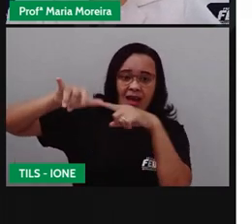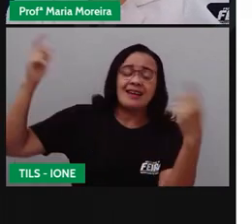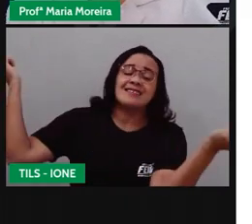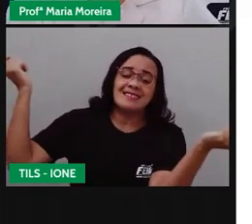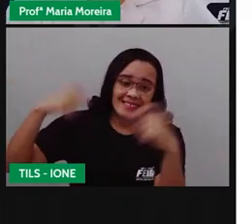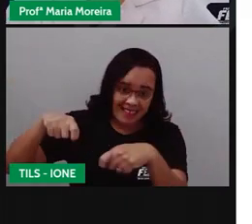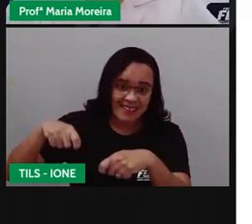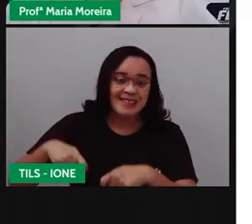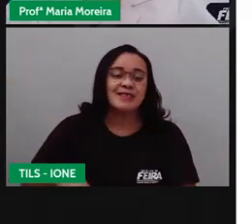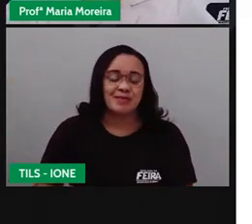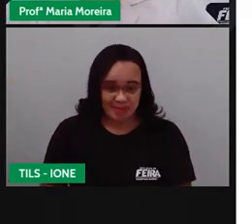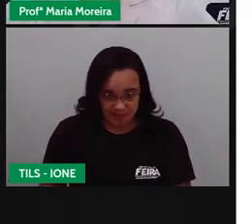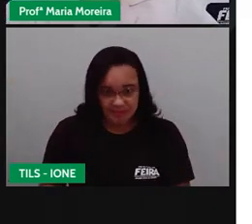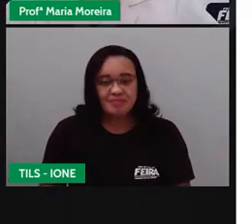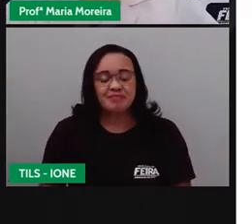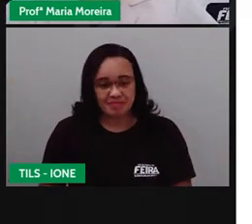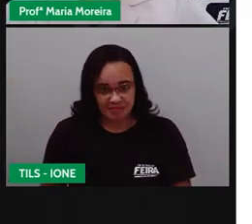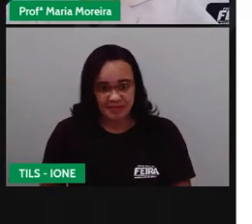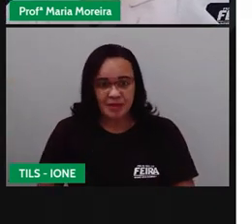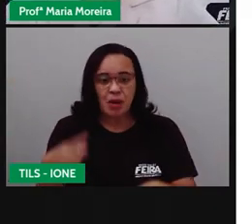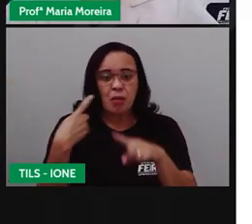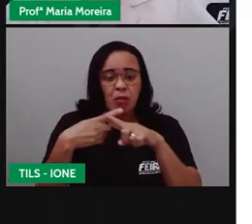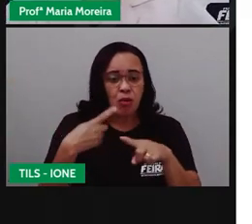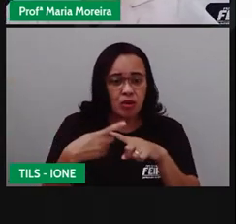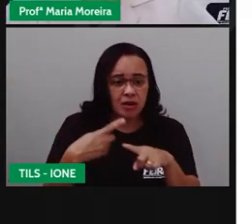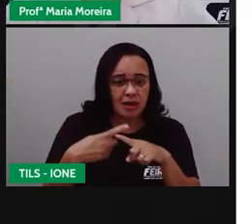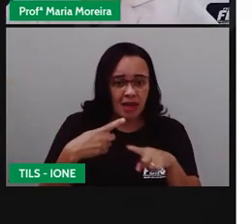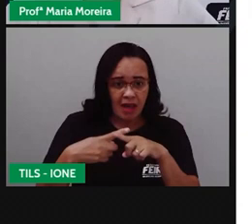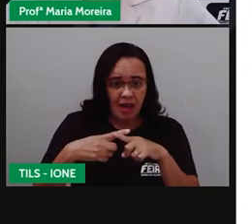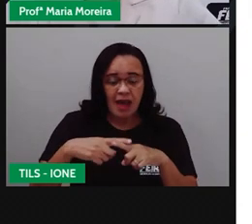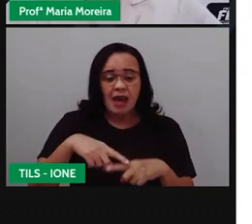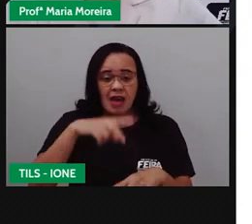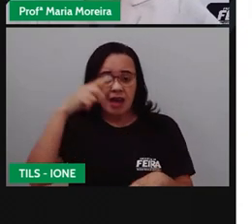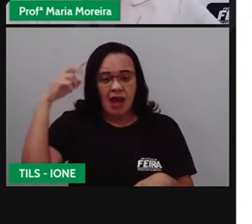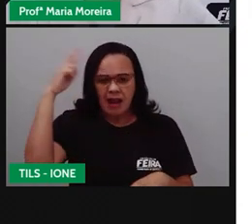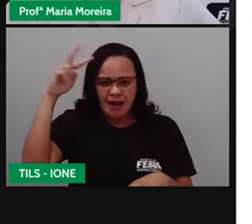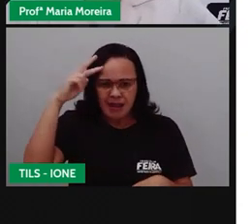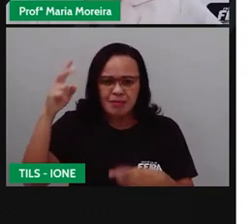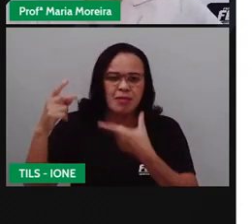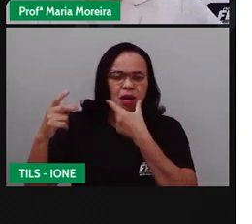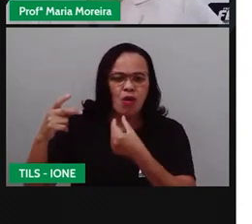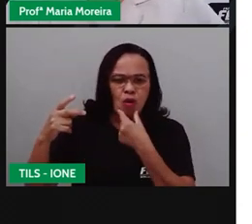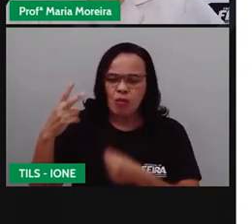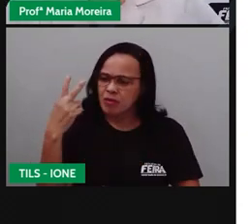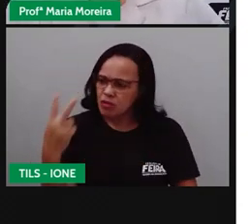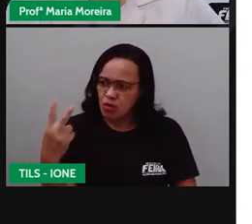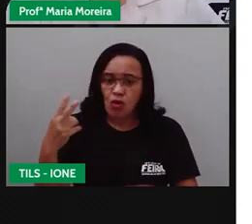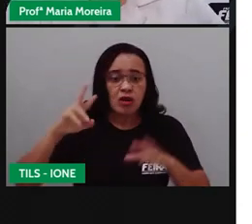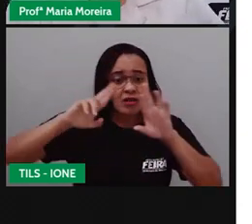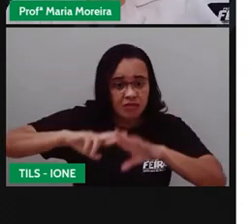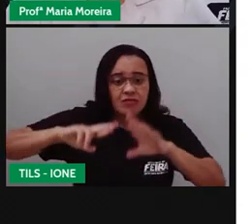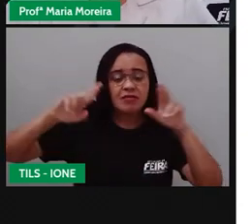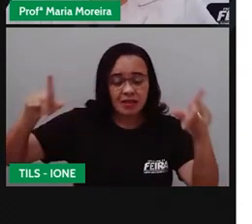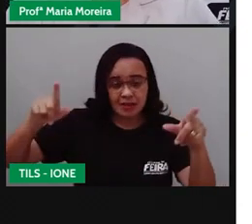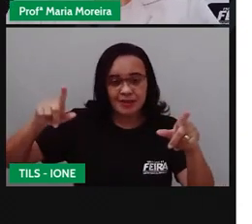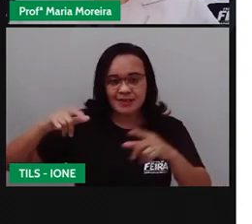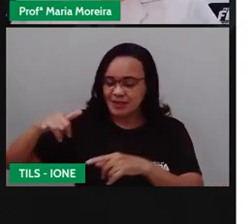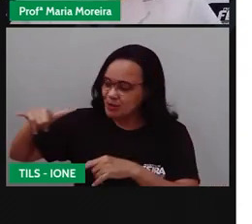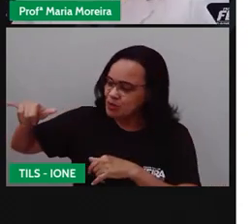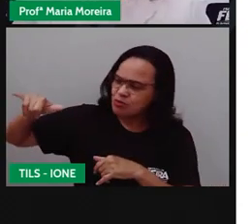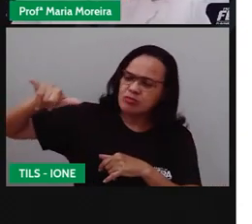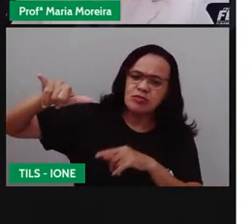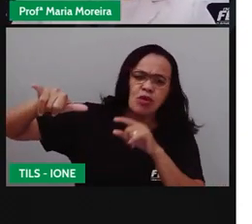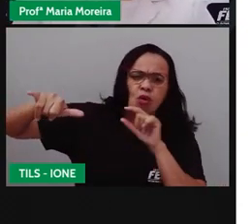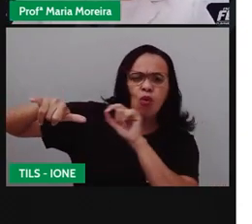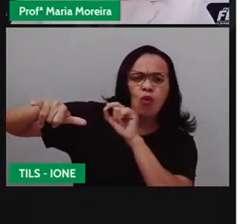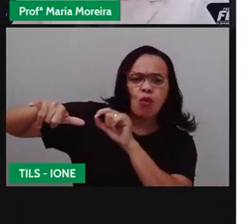né? Leia-se, sem interferência externa, diferente do voo dos irmãos Wickert. O 14 bis, por que 14